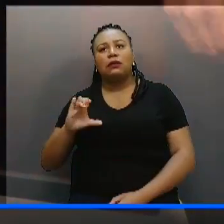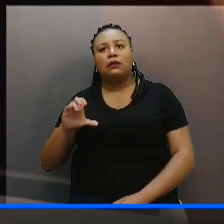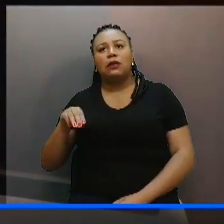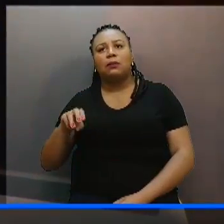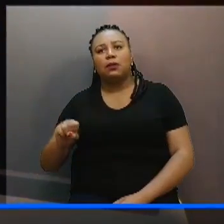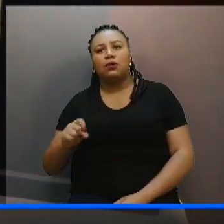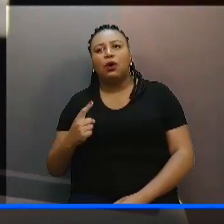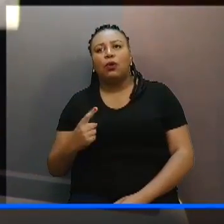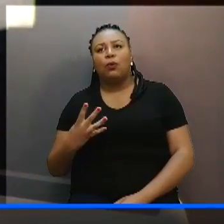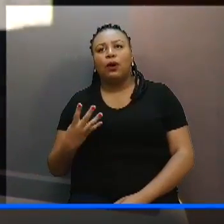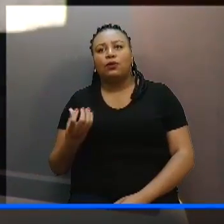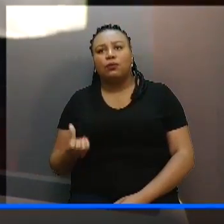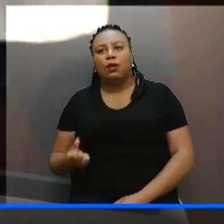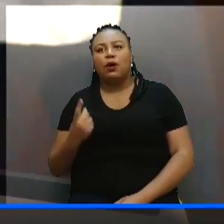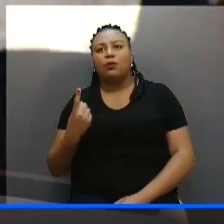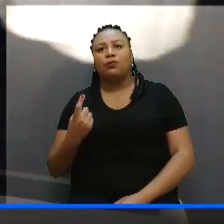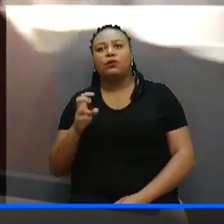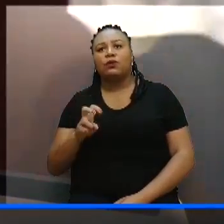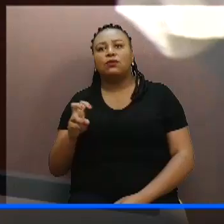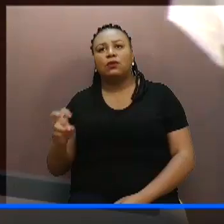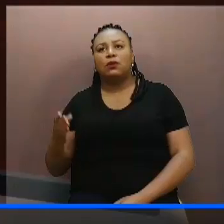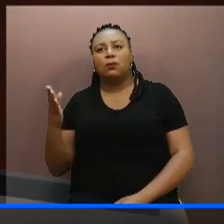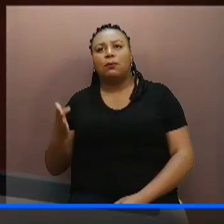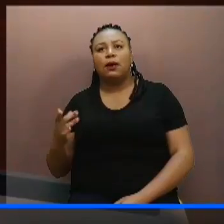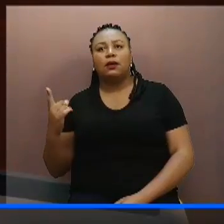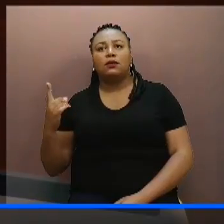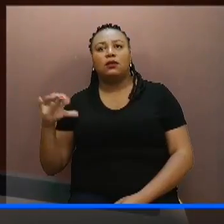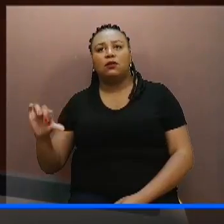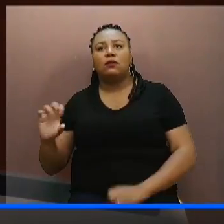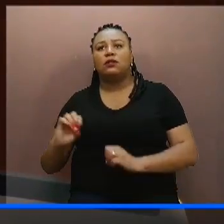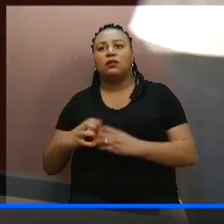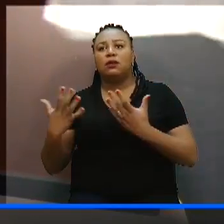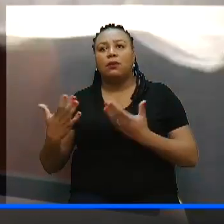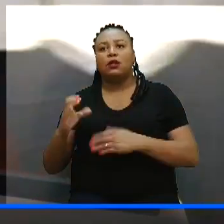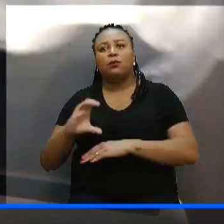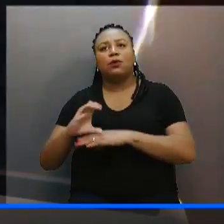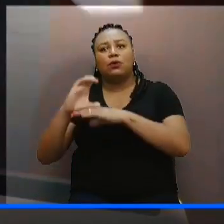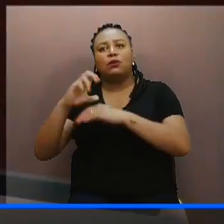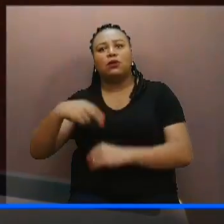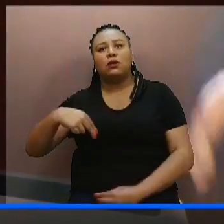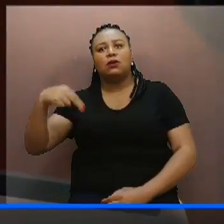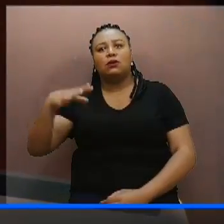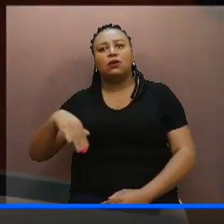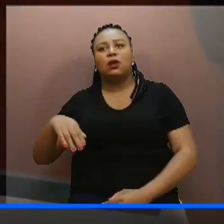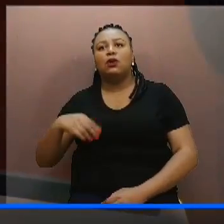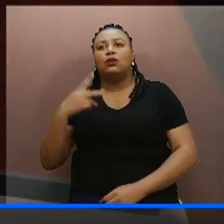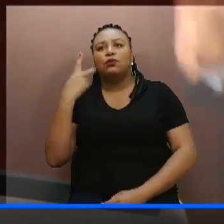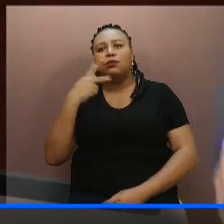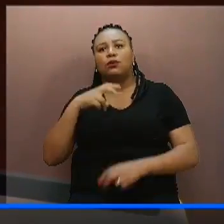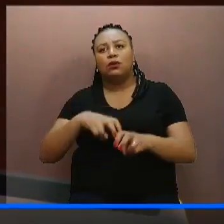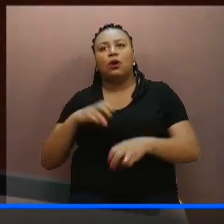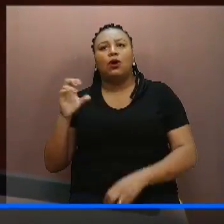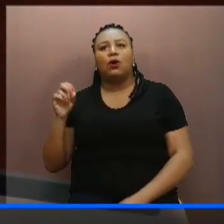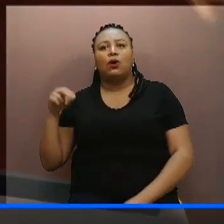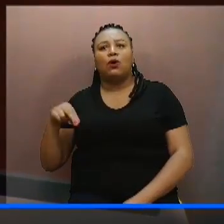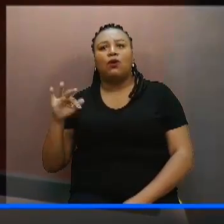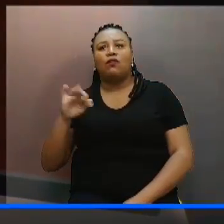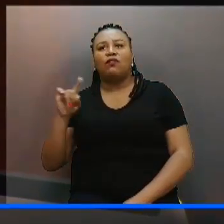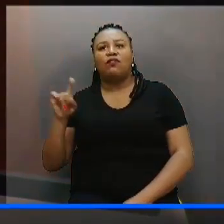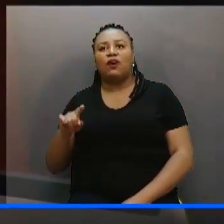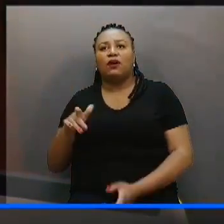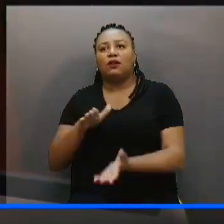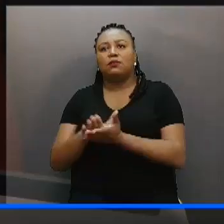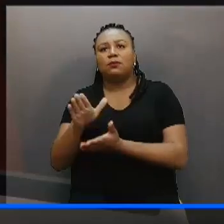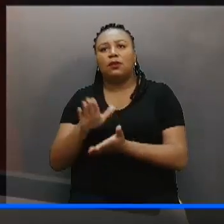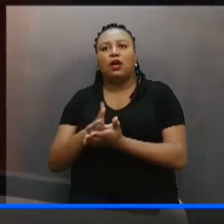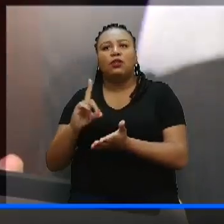146 155 barra 19 celebrados pelo conselho nacional de política fazendária confaz e publicados